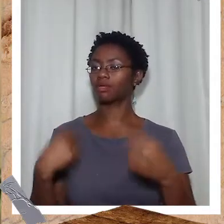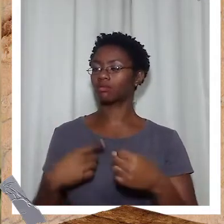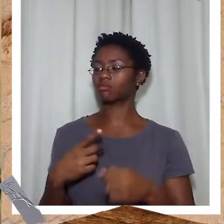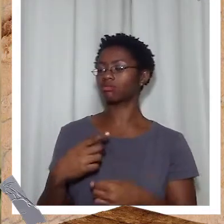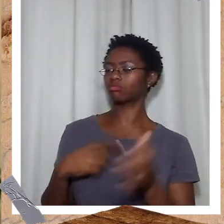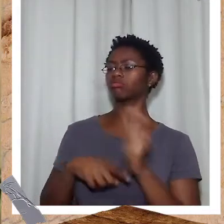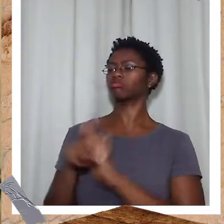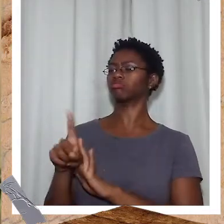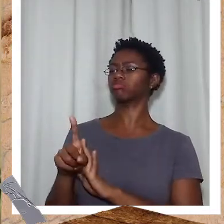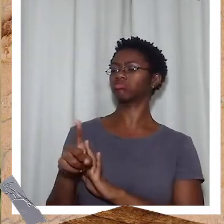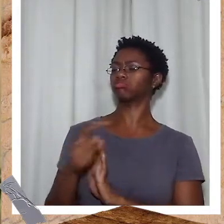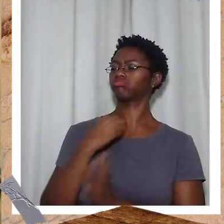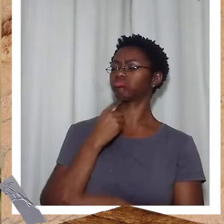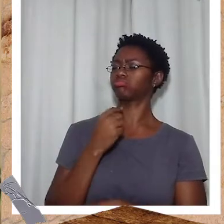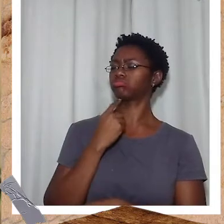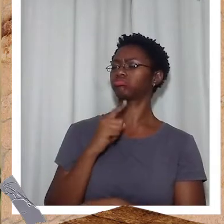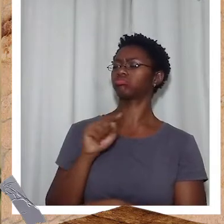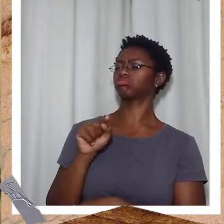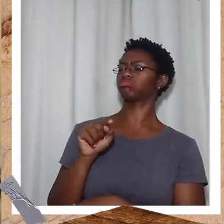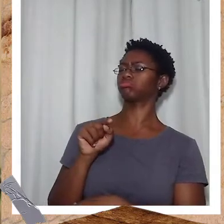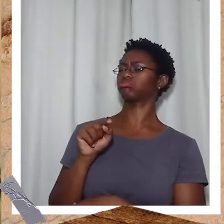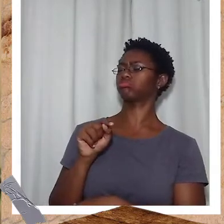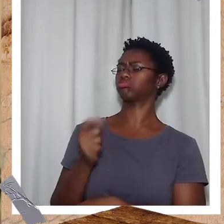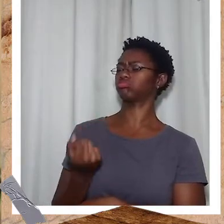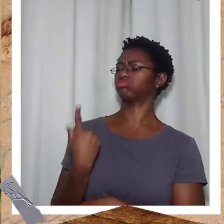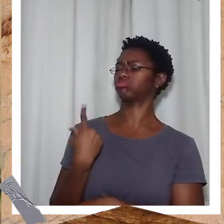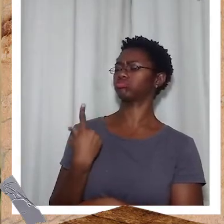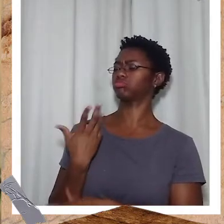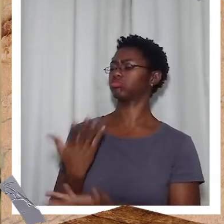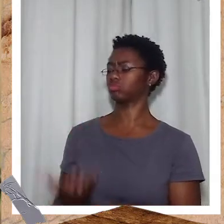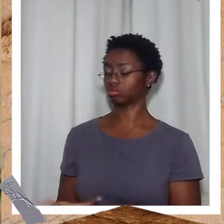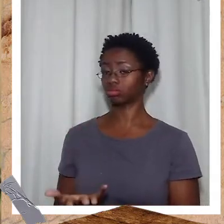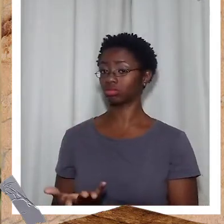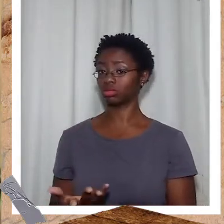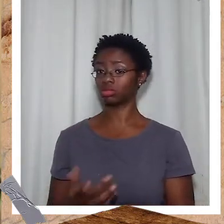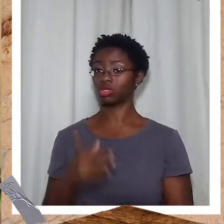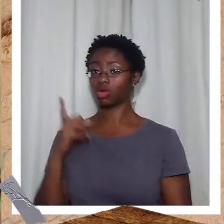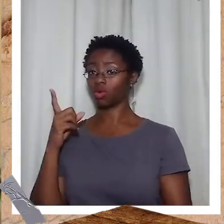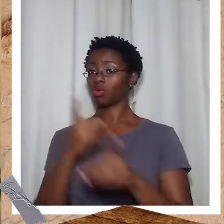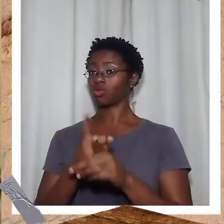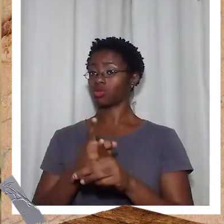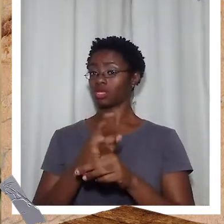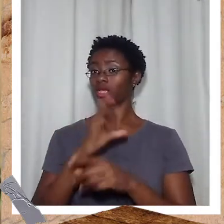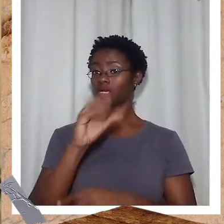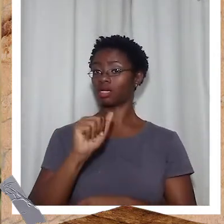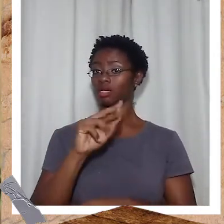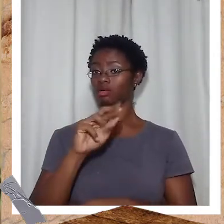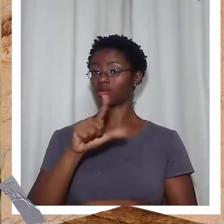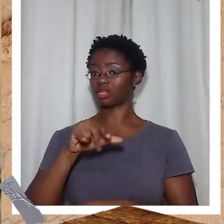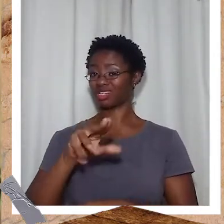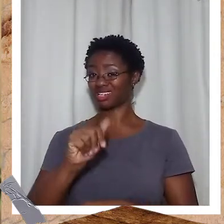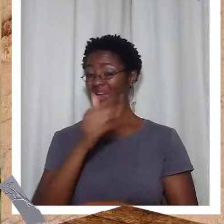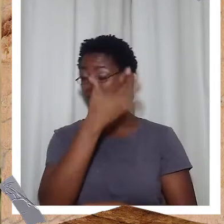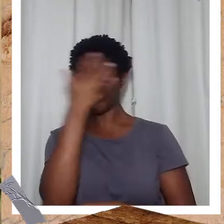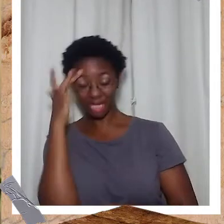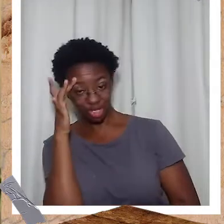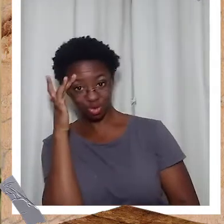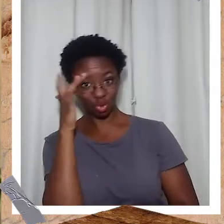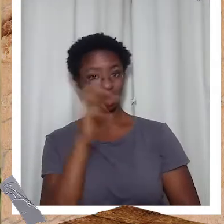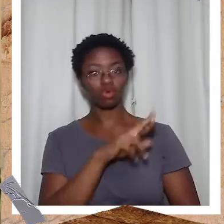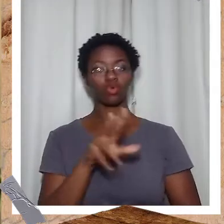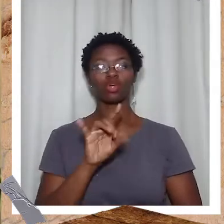contestada. Sobretudo se a gente quiser encontrar uma Carolina pessoa, para além da Carolina personagem